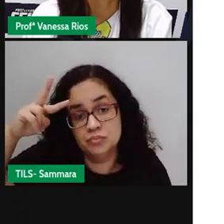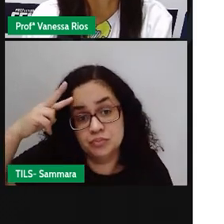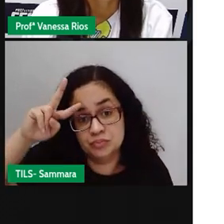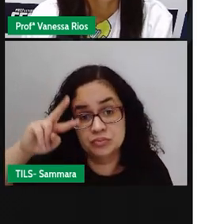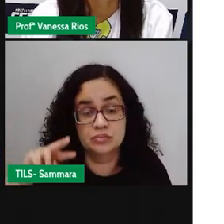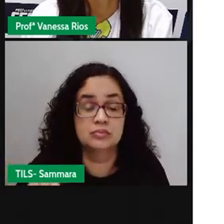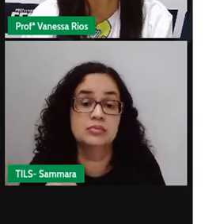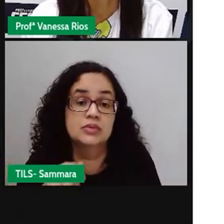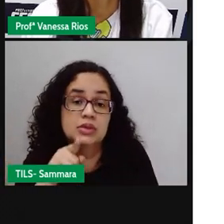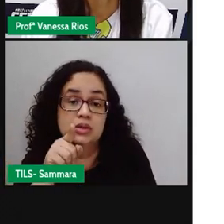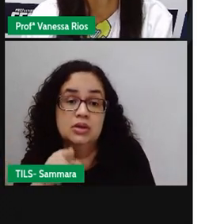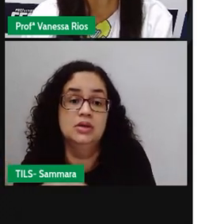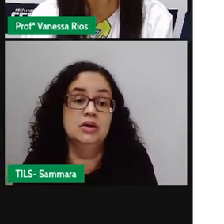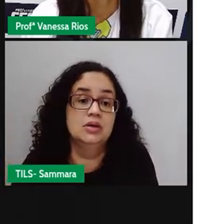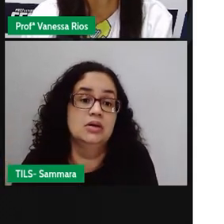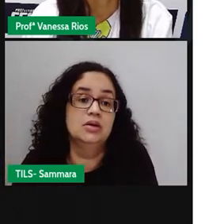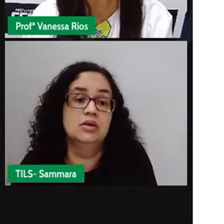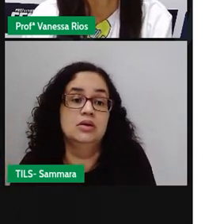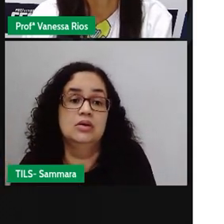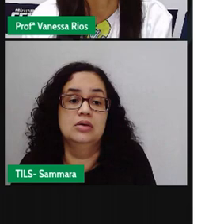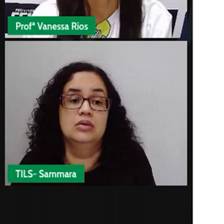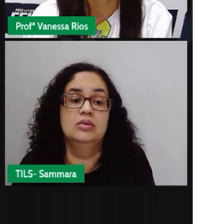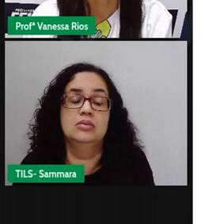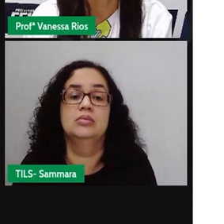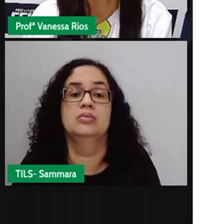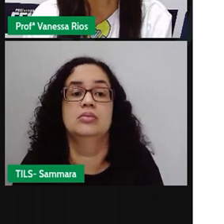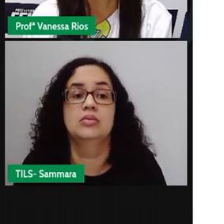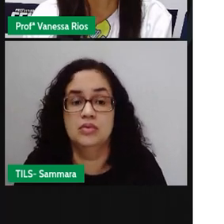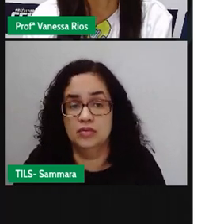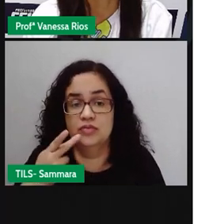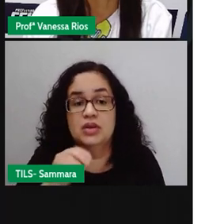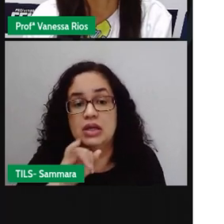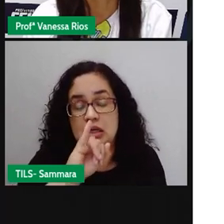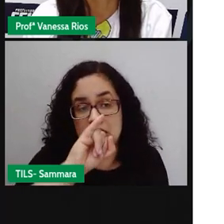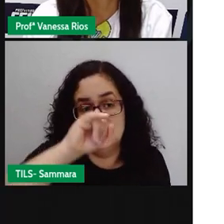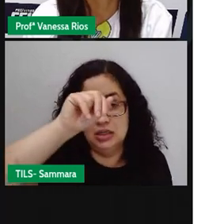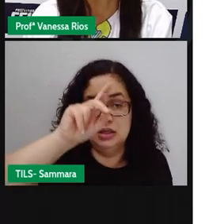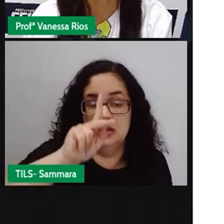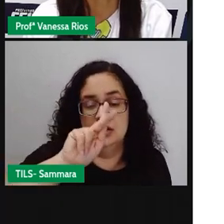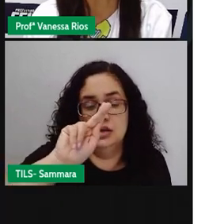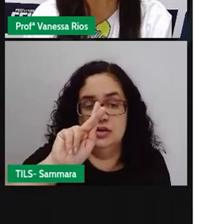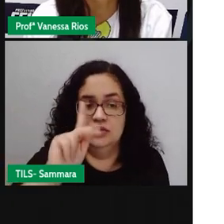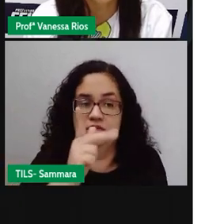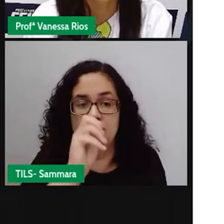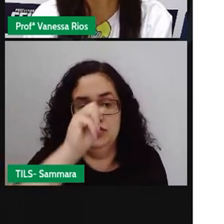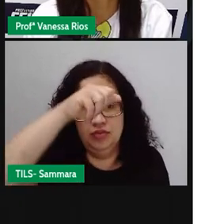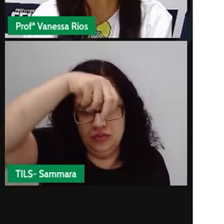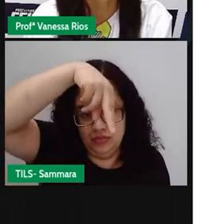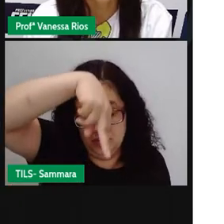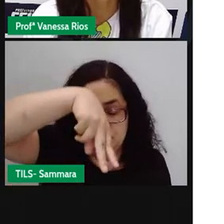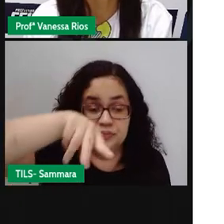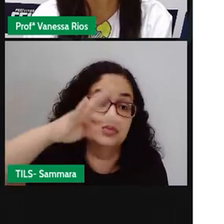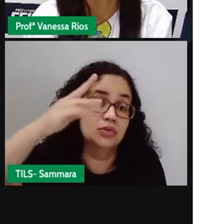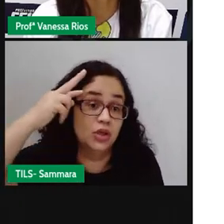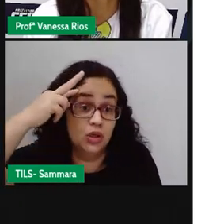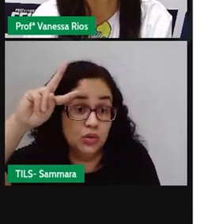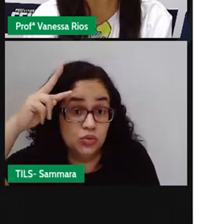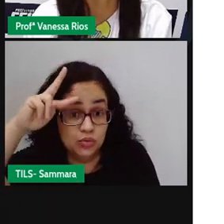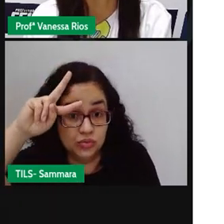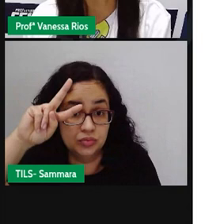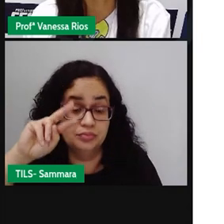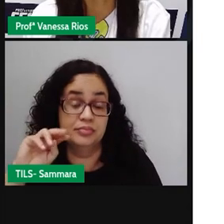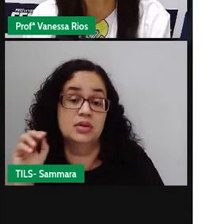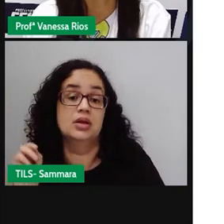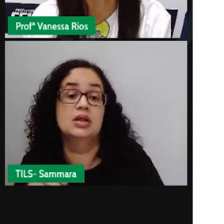histórica. A Pro falou aí um pouquinho sobre o IPHAN, né? O Instituto do Patrimônio Histórico e